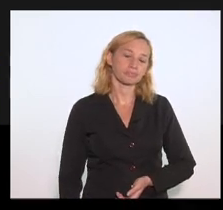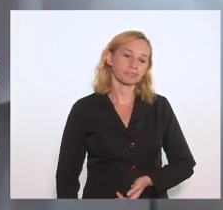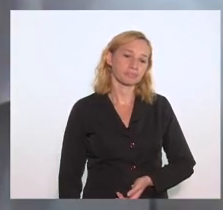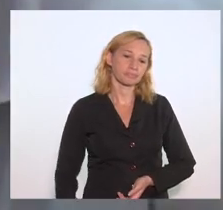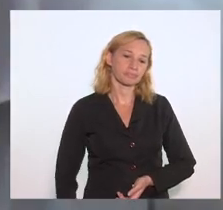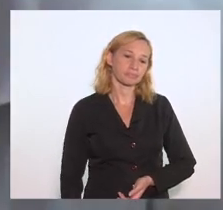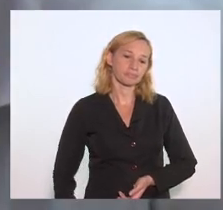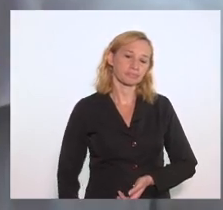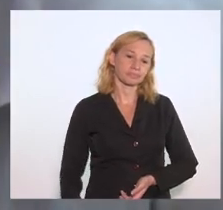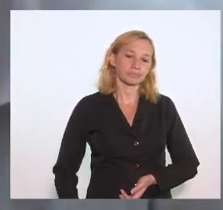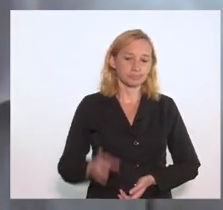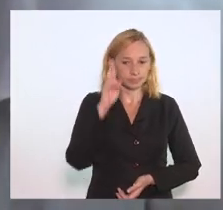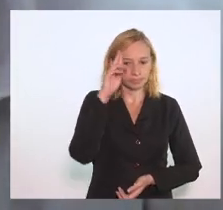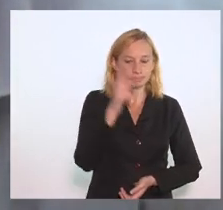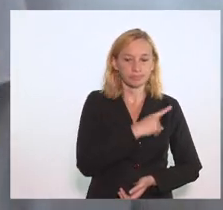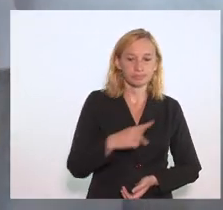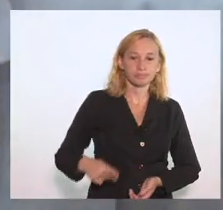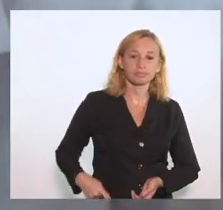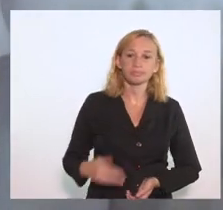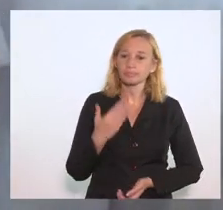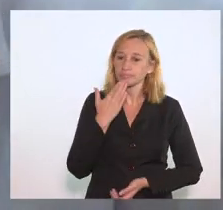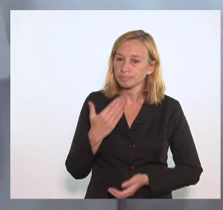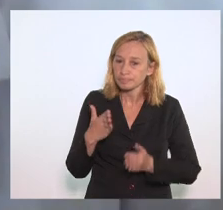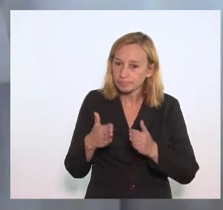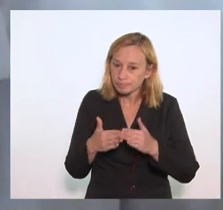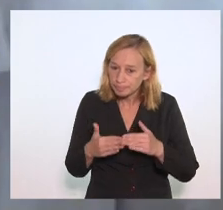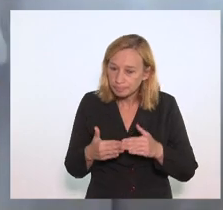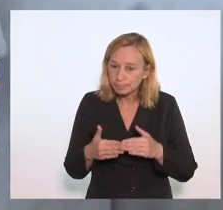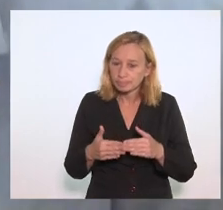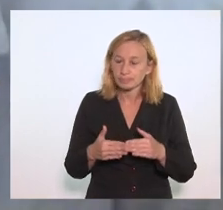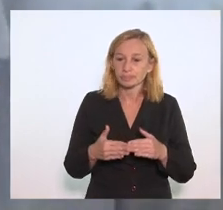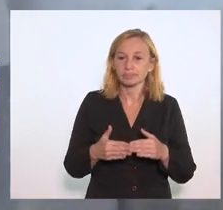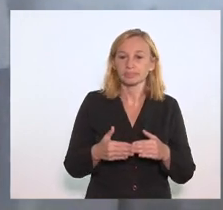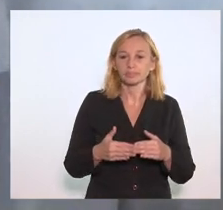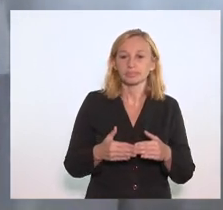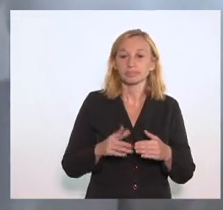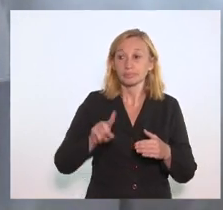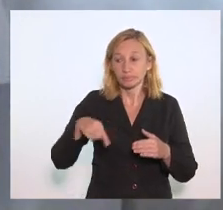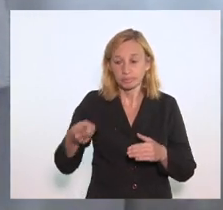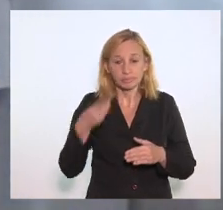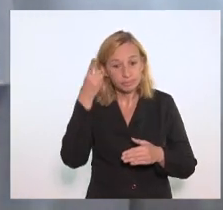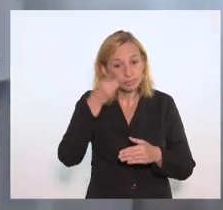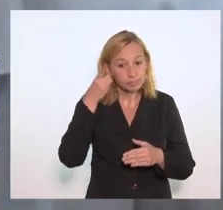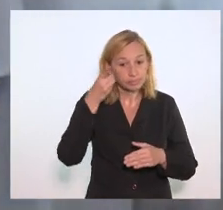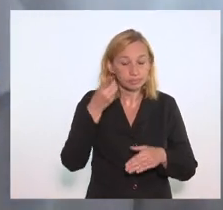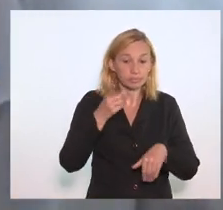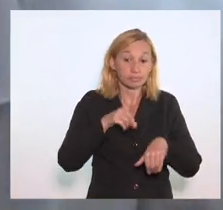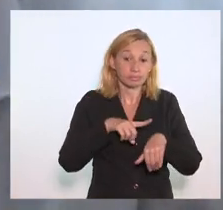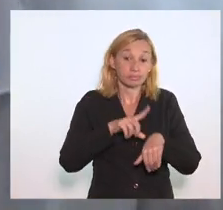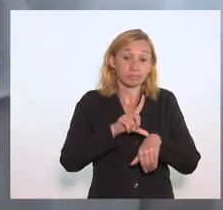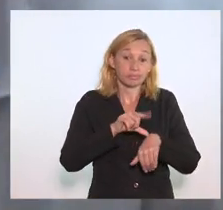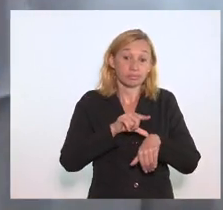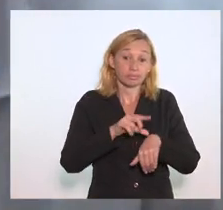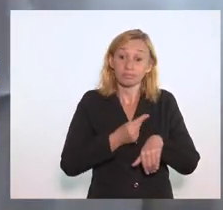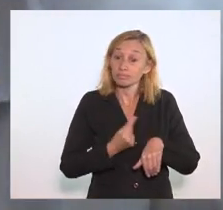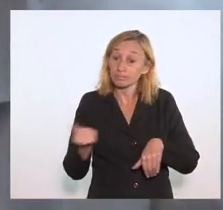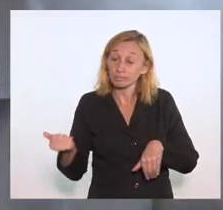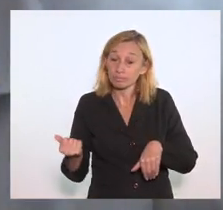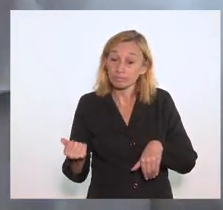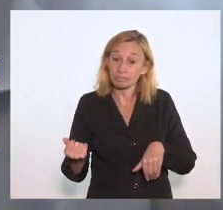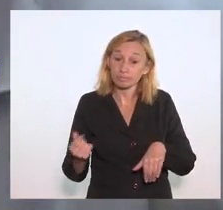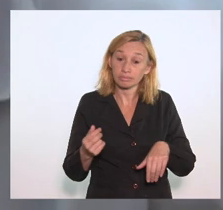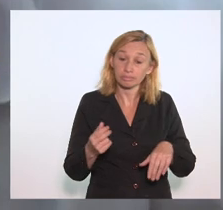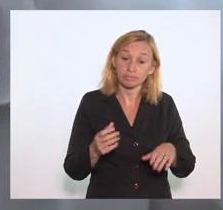Senhor presidente Luiz Paulo, gostaria de pedir licença a Vossa Excelência, aos demais deputados que tenho que sair da comissão